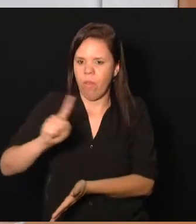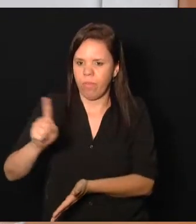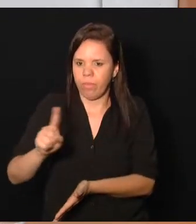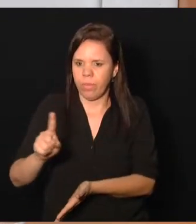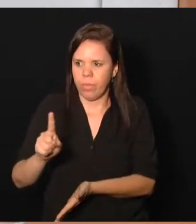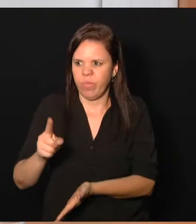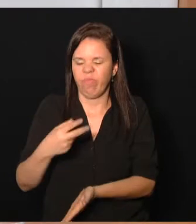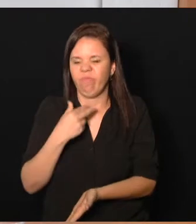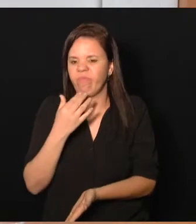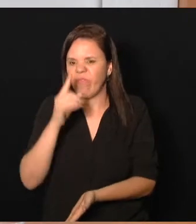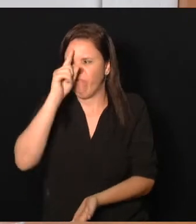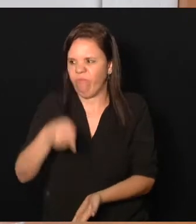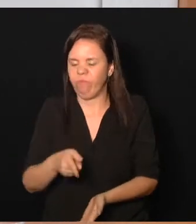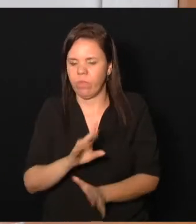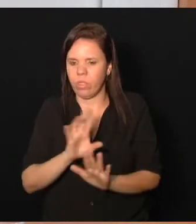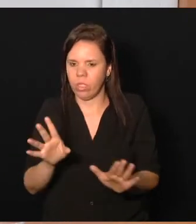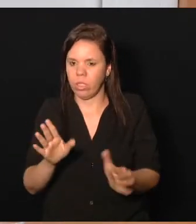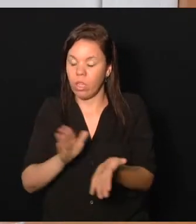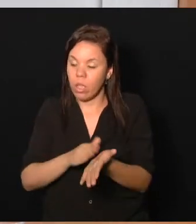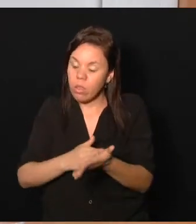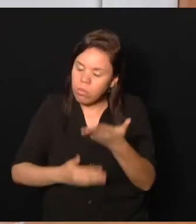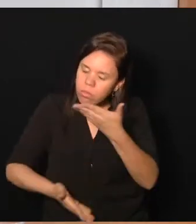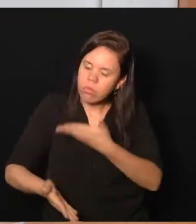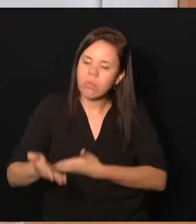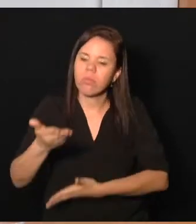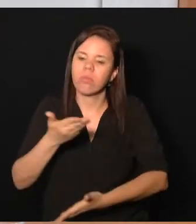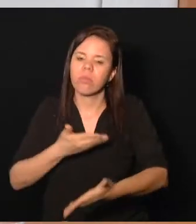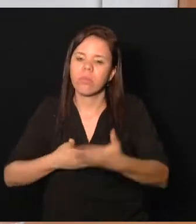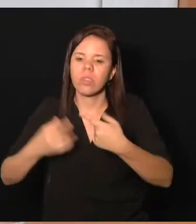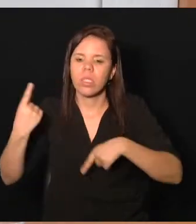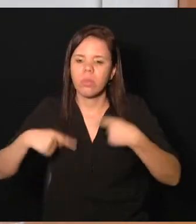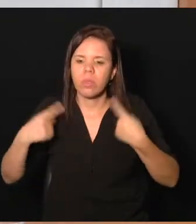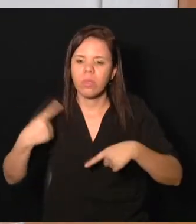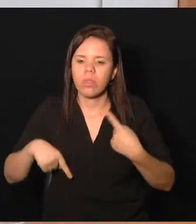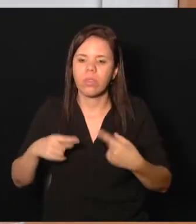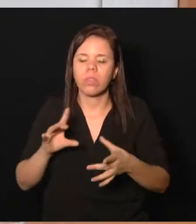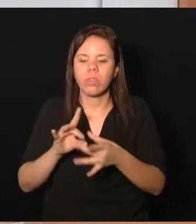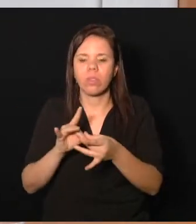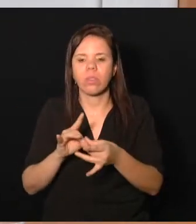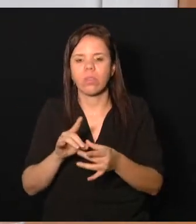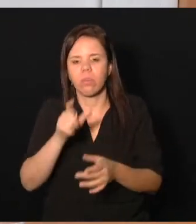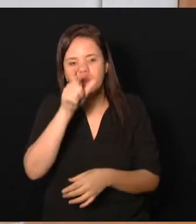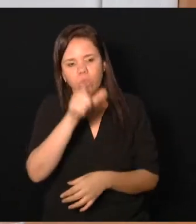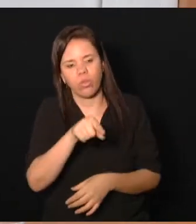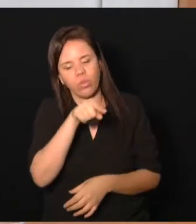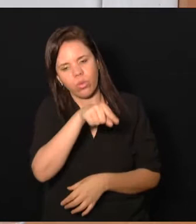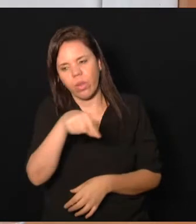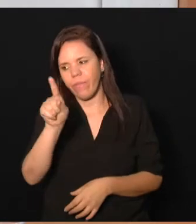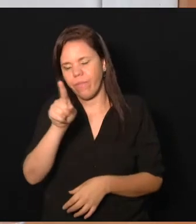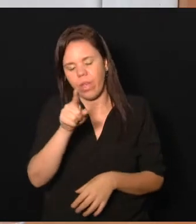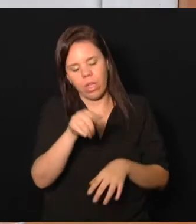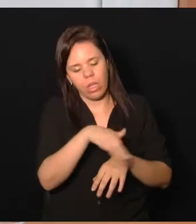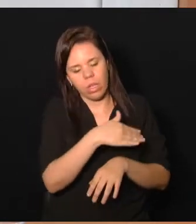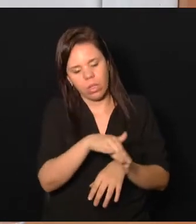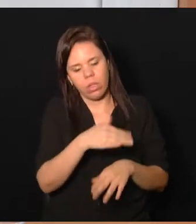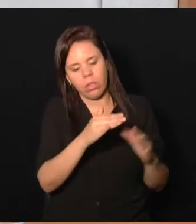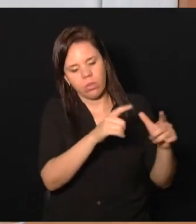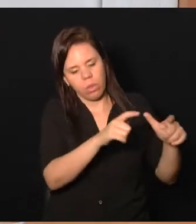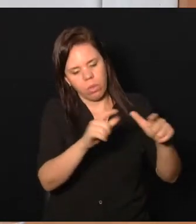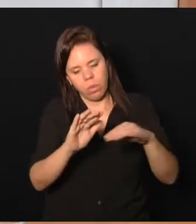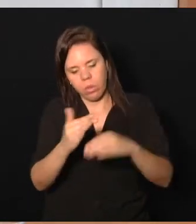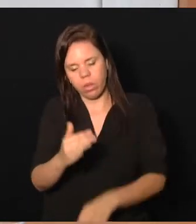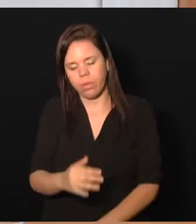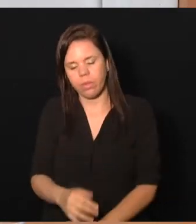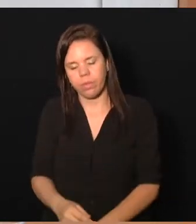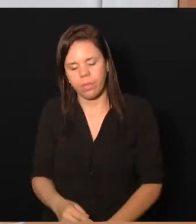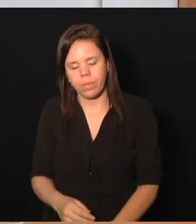imposição. Tem que compartilhar da política, porque o agente político é aquele que vem das ruas. O agente político é